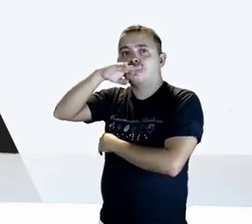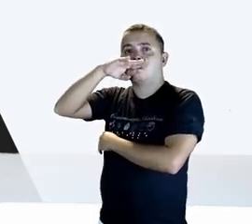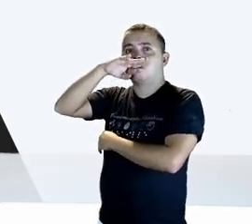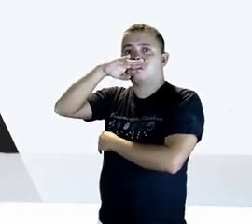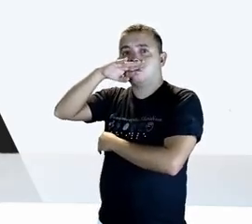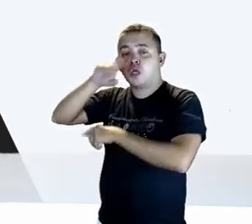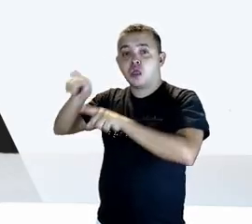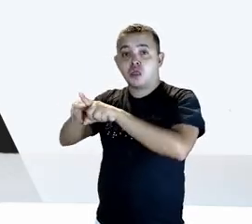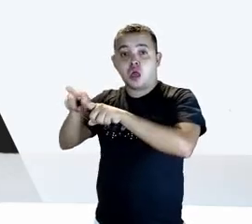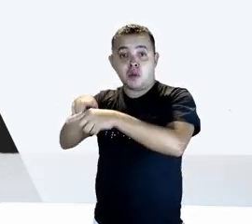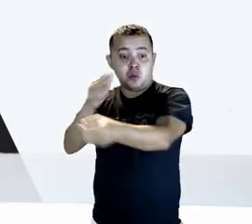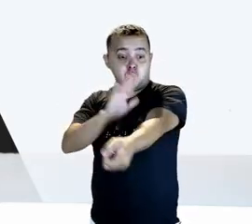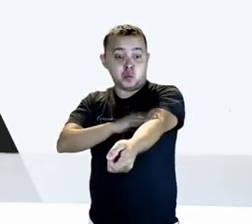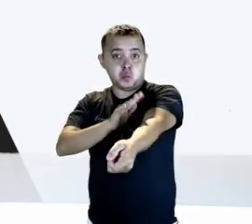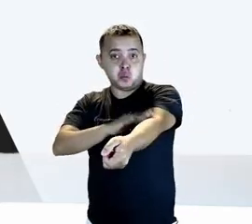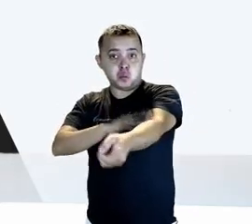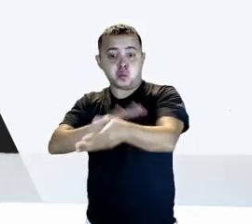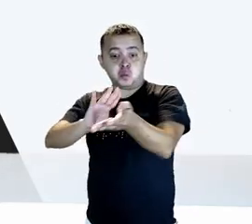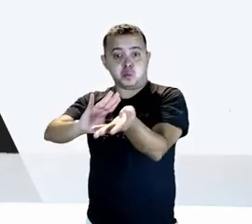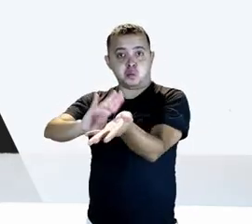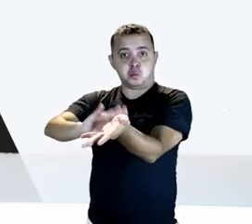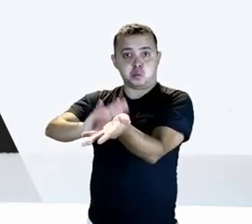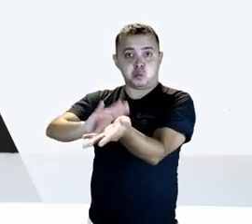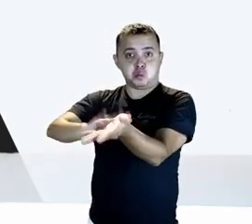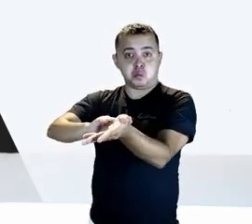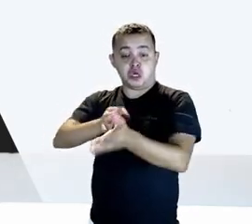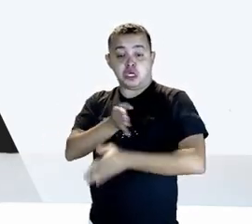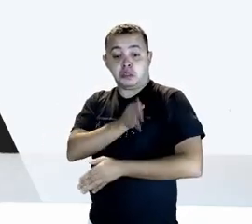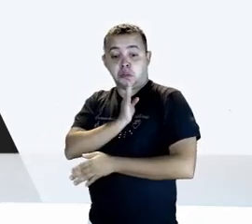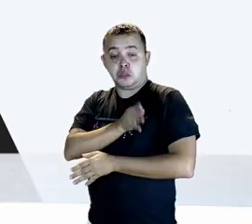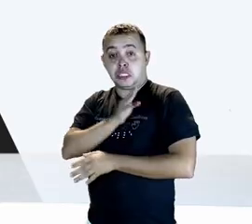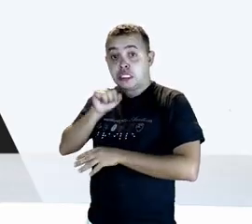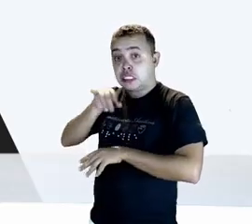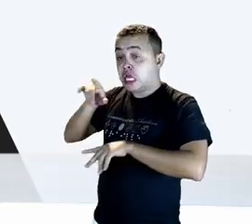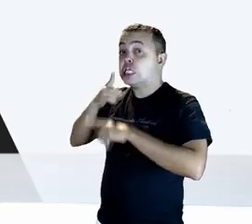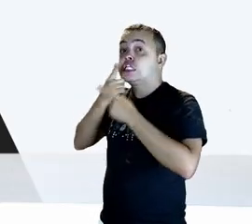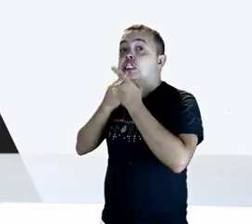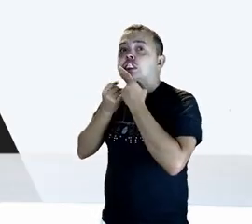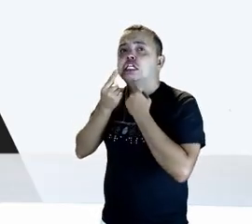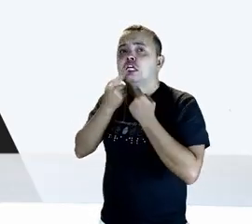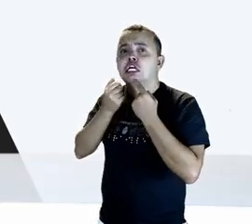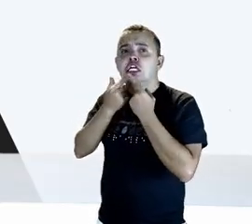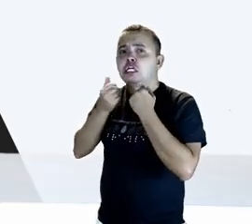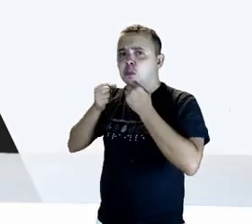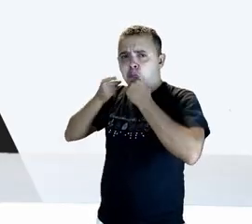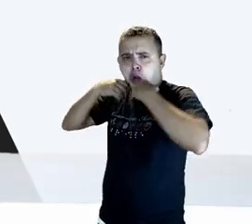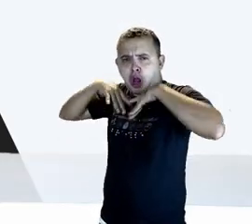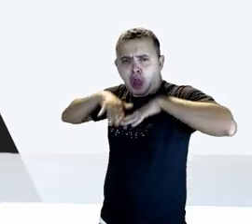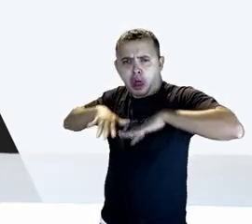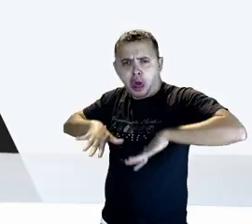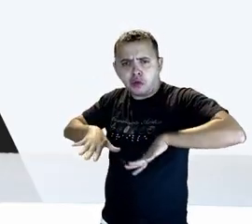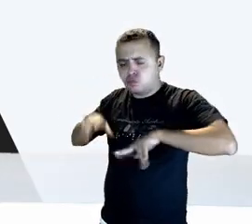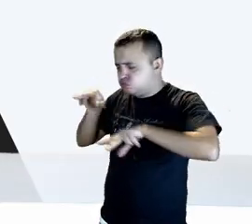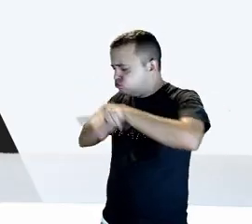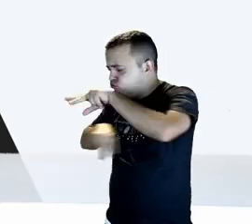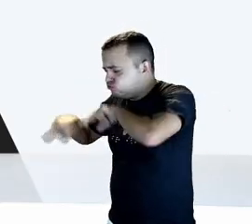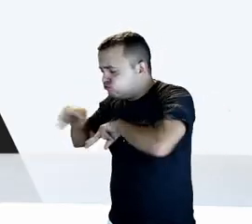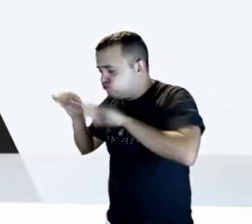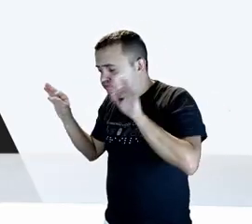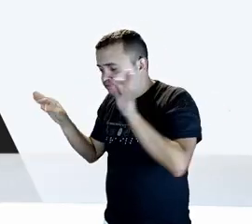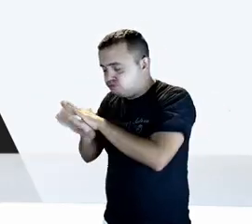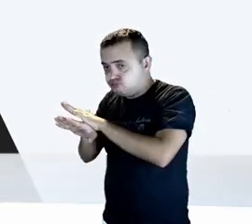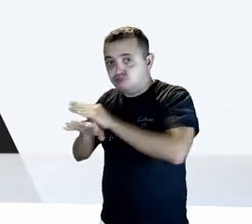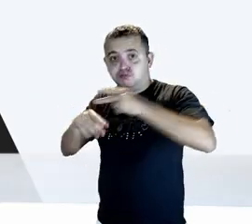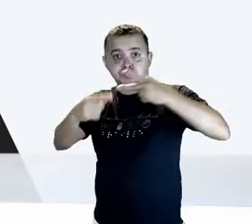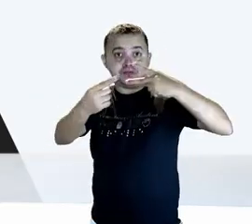checar circulação, checar grandes hemorragias. A análise secundária, por sua